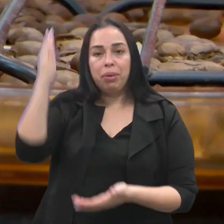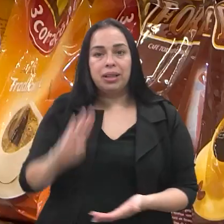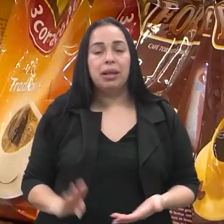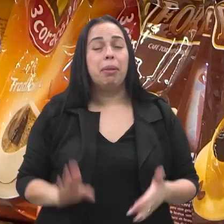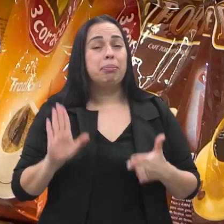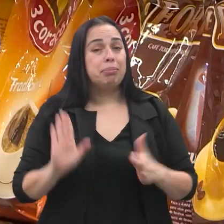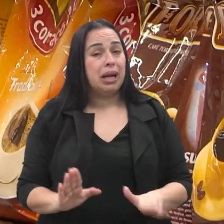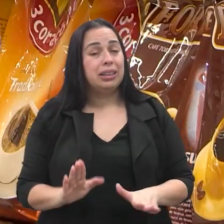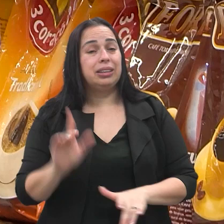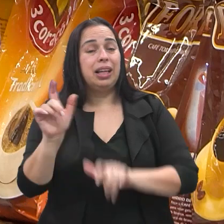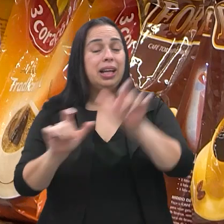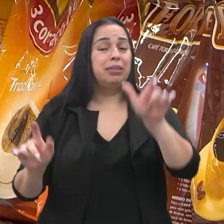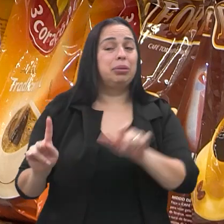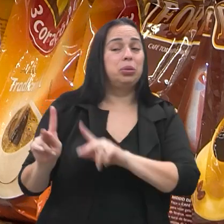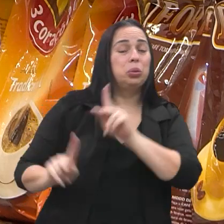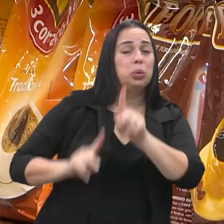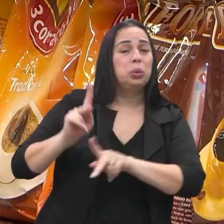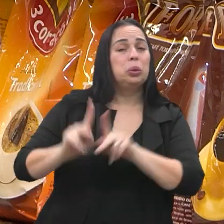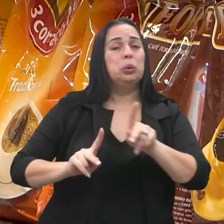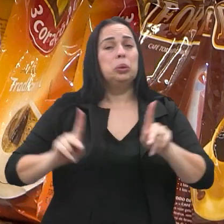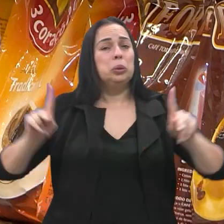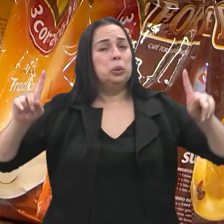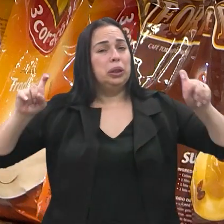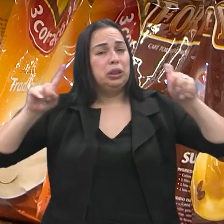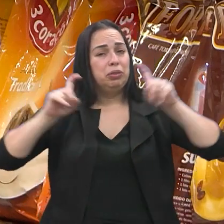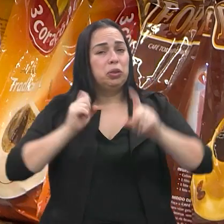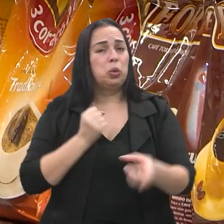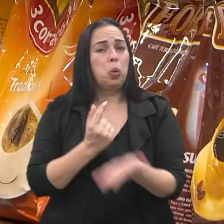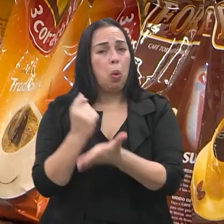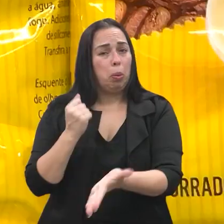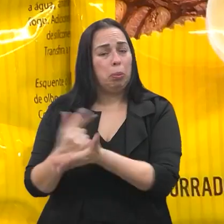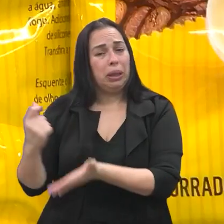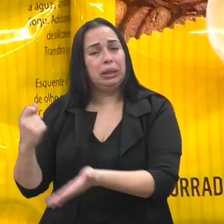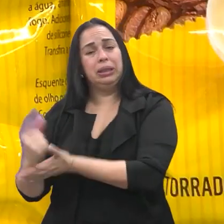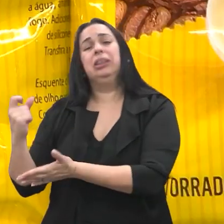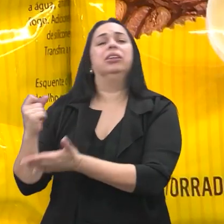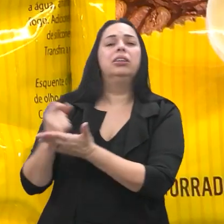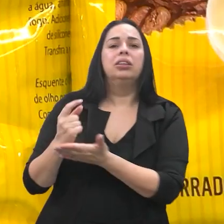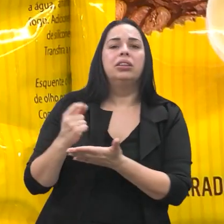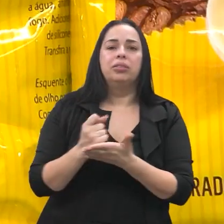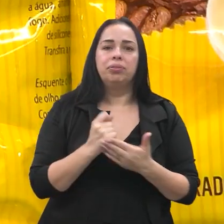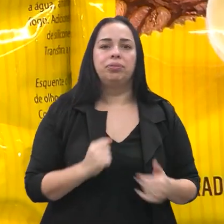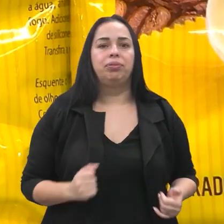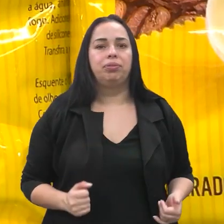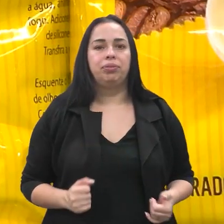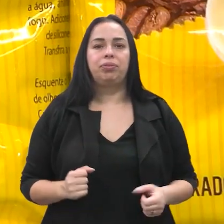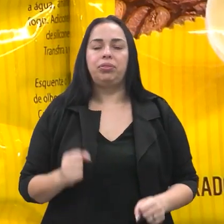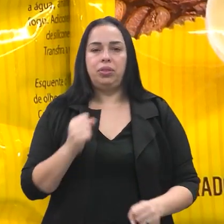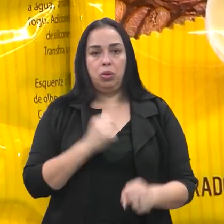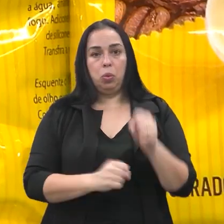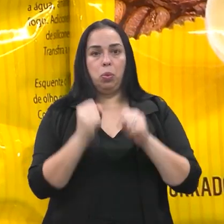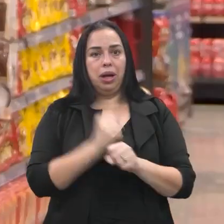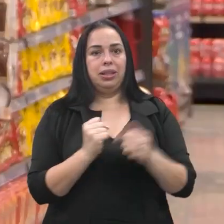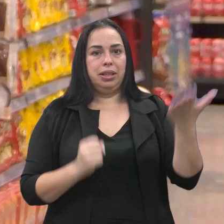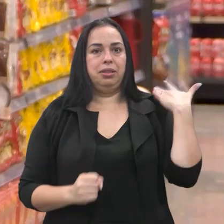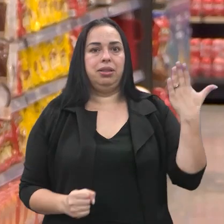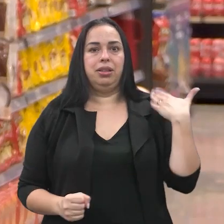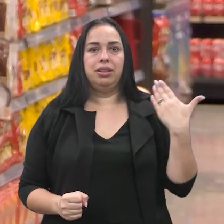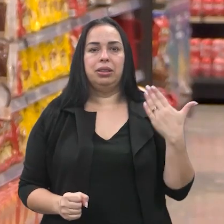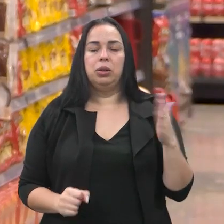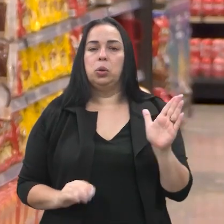Brasil. Mas no último ano, os brasileiros encontraram mais dificuldade para colocarem o cafezinho na mesa.